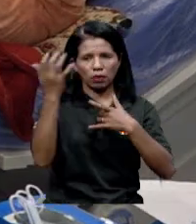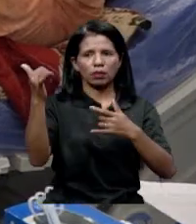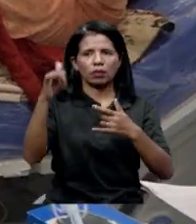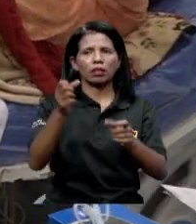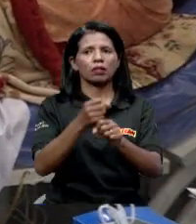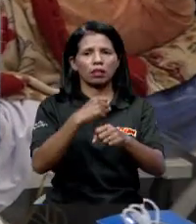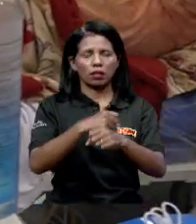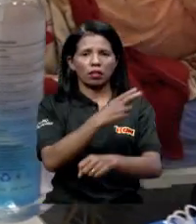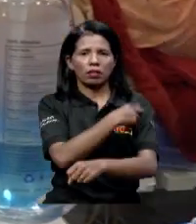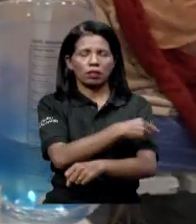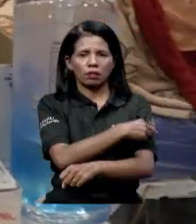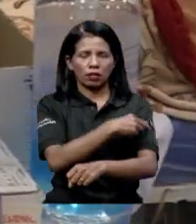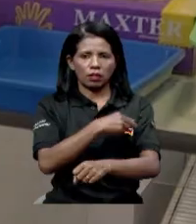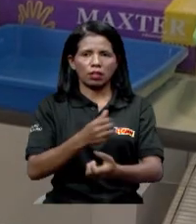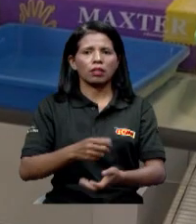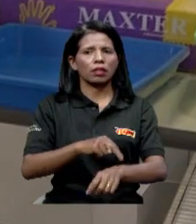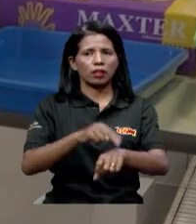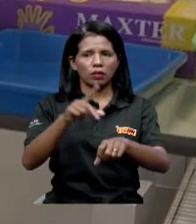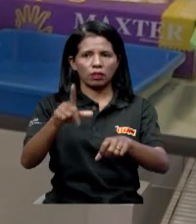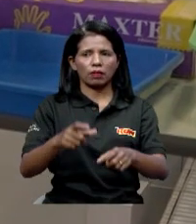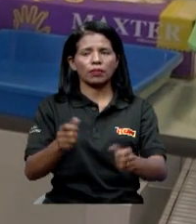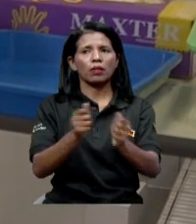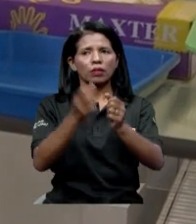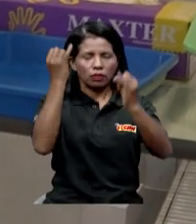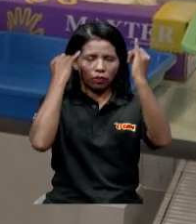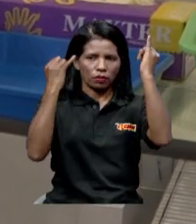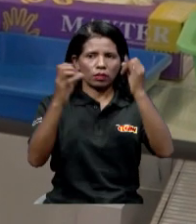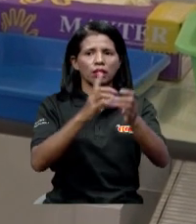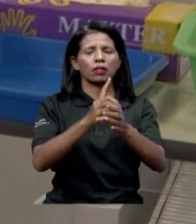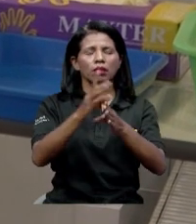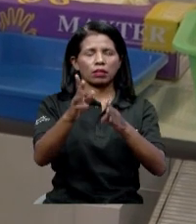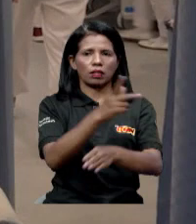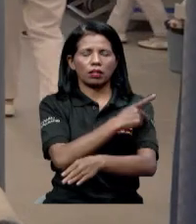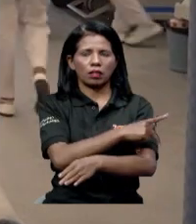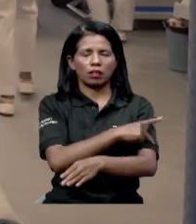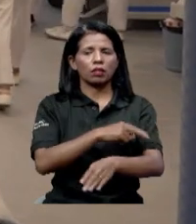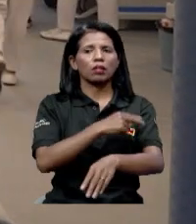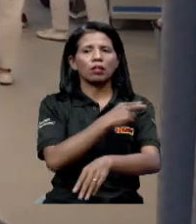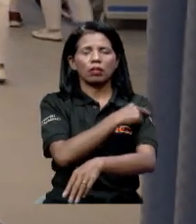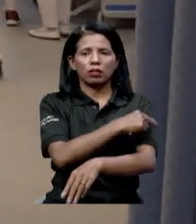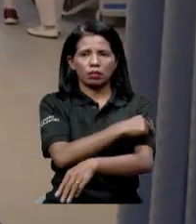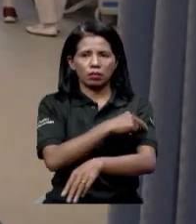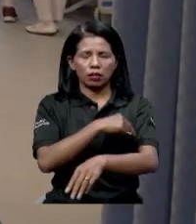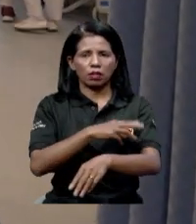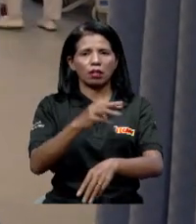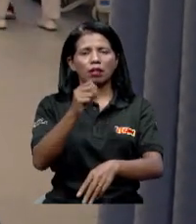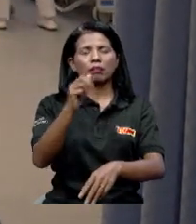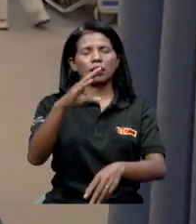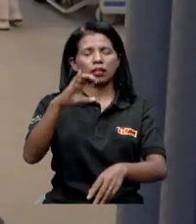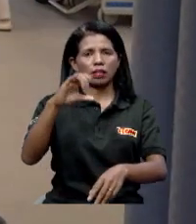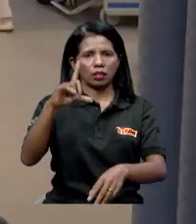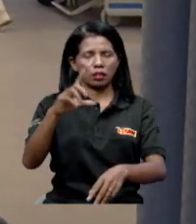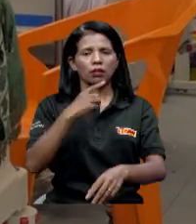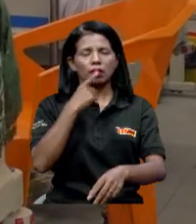ao tratamento e Hospital Nacional. O informação refere diretor clínico Hospital Nacional Marcelino Correia considera la